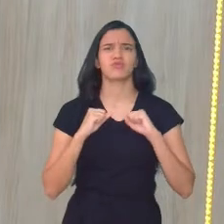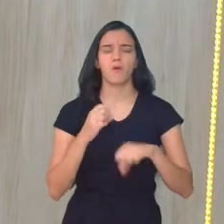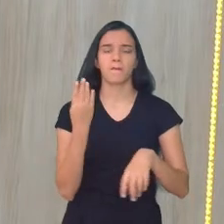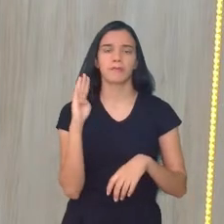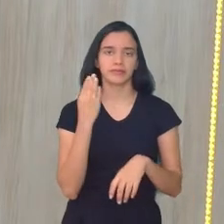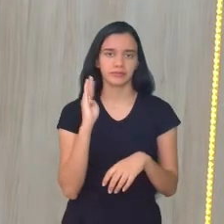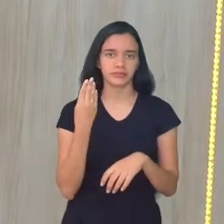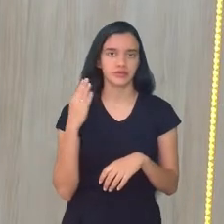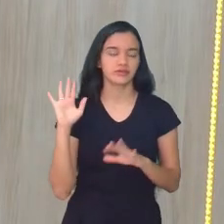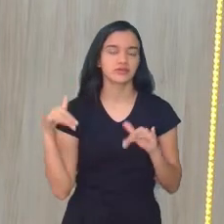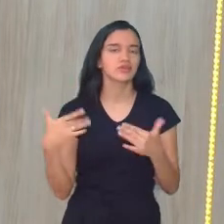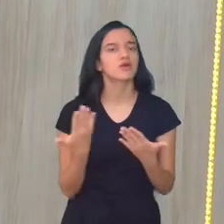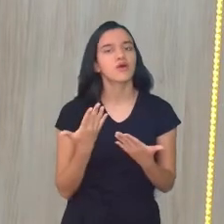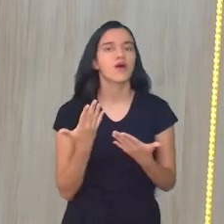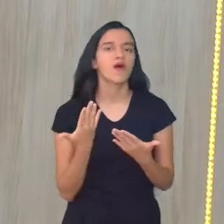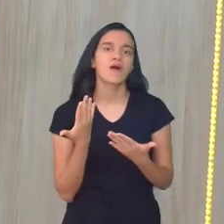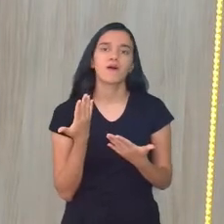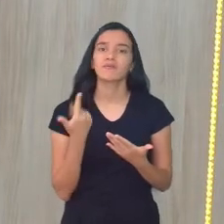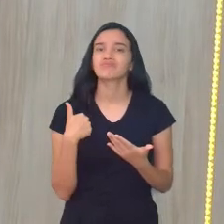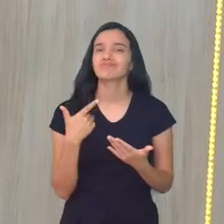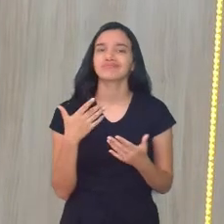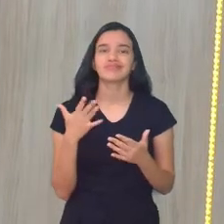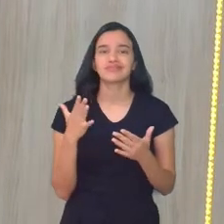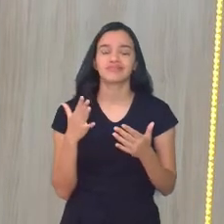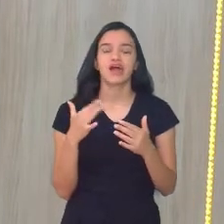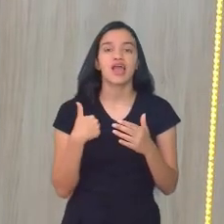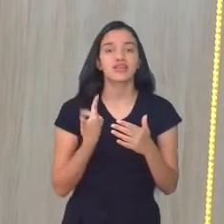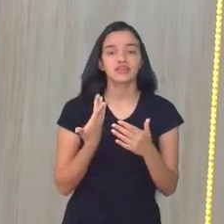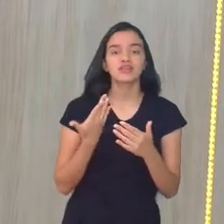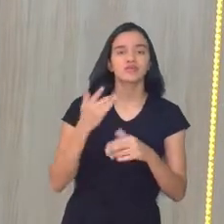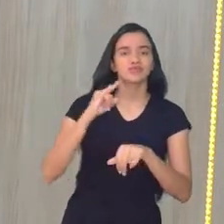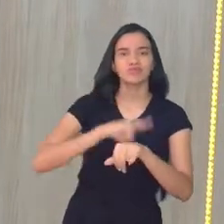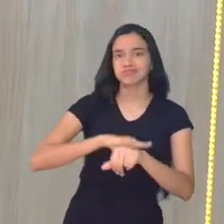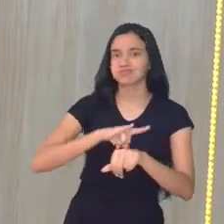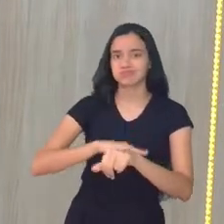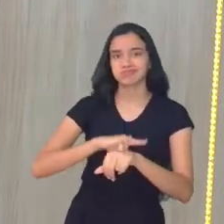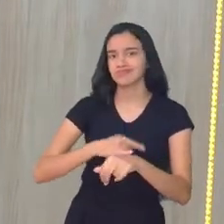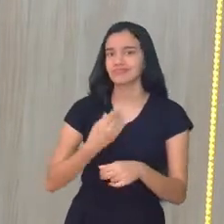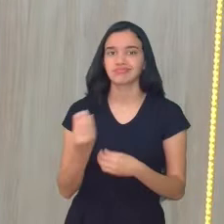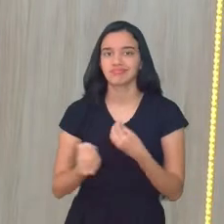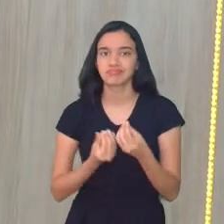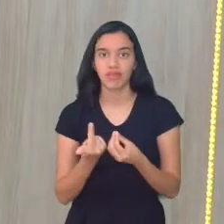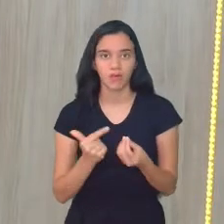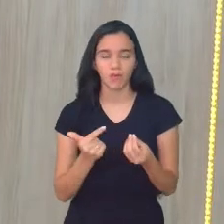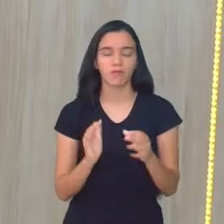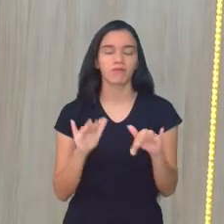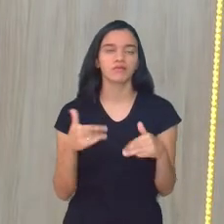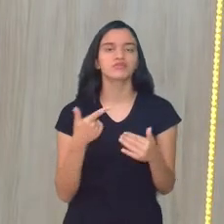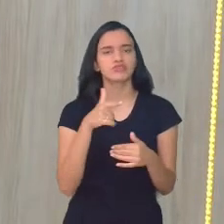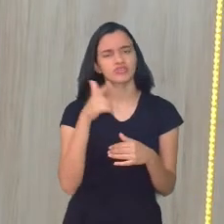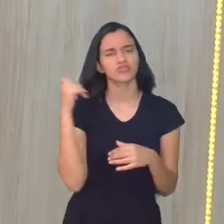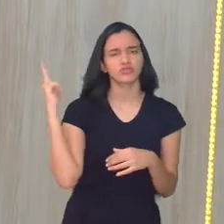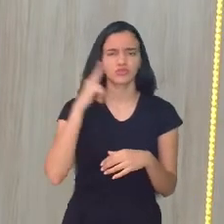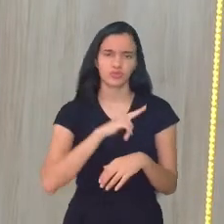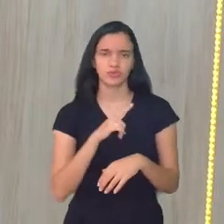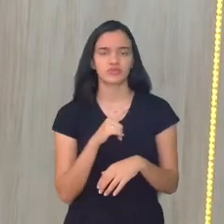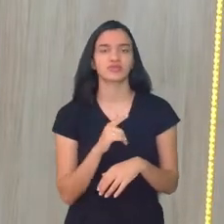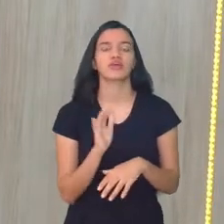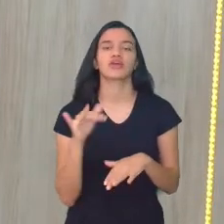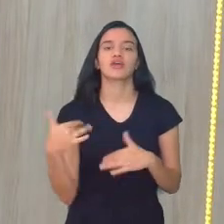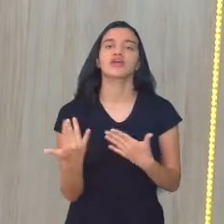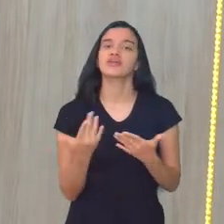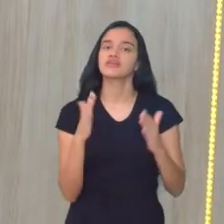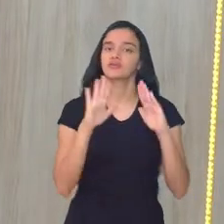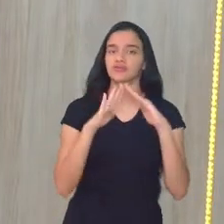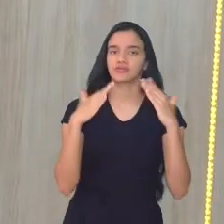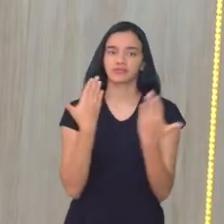banheiro. E em alguns casos não dá nem para segurar. Então é tudo isso e eu acredito que vocês conseguiram muito mais. Então leva lá para a